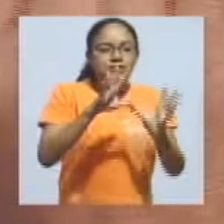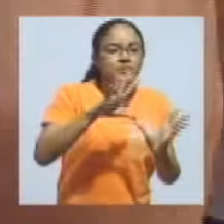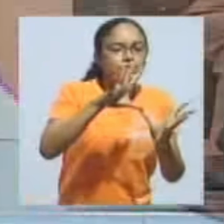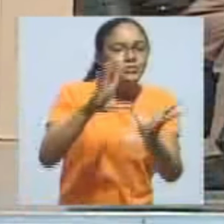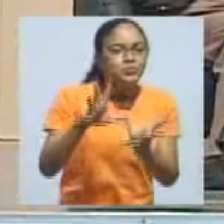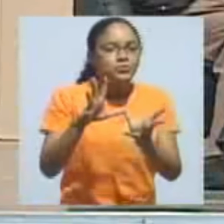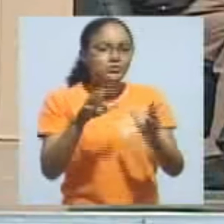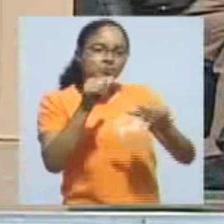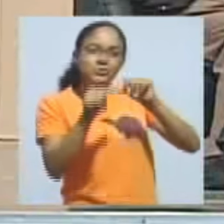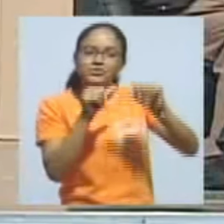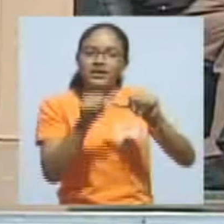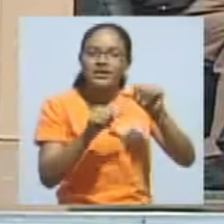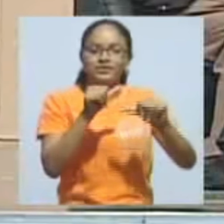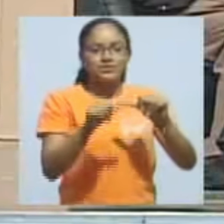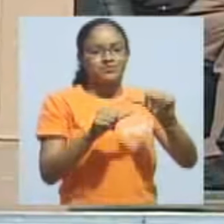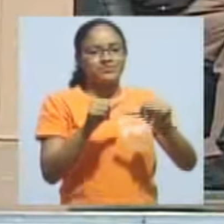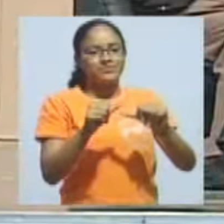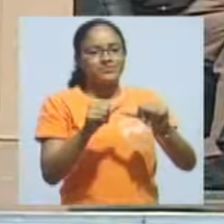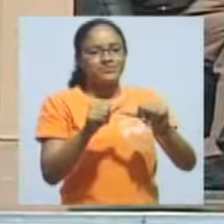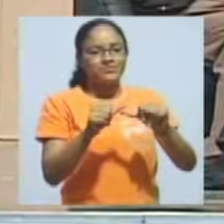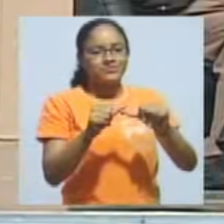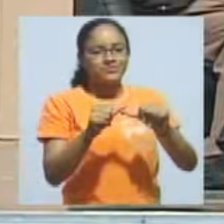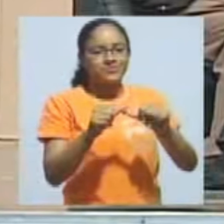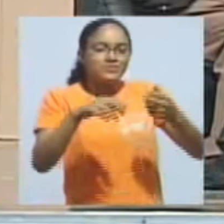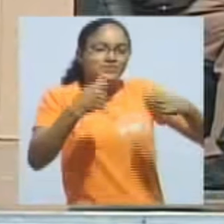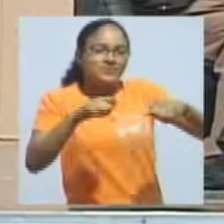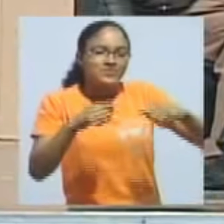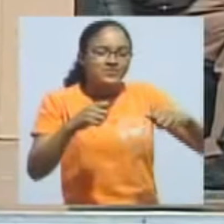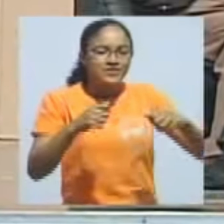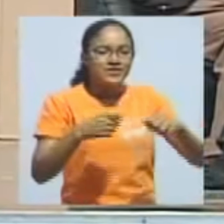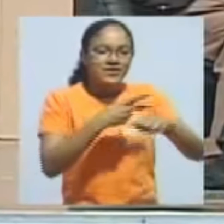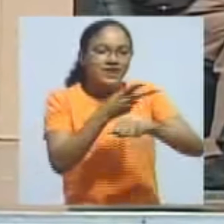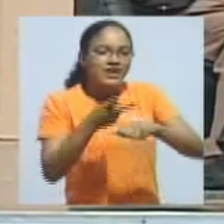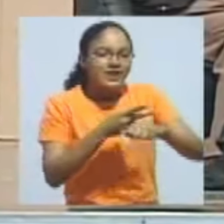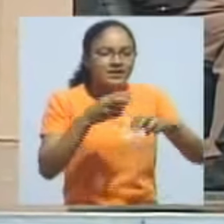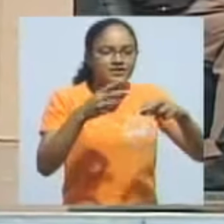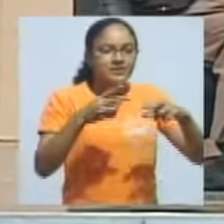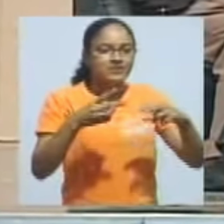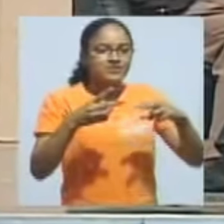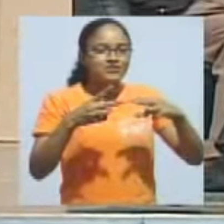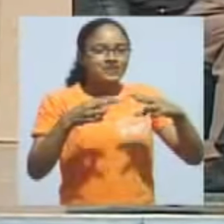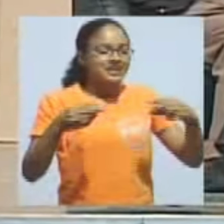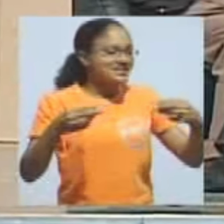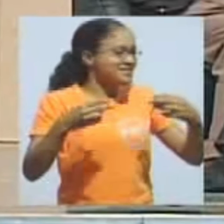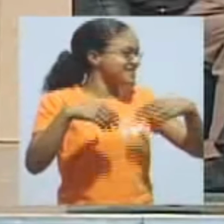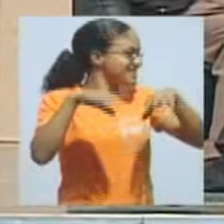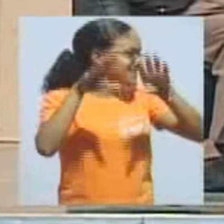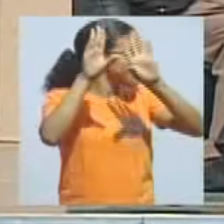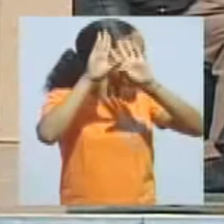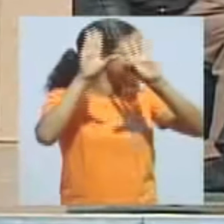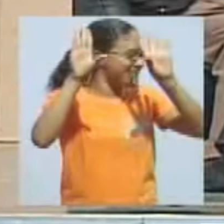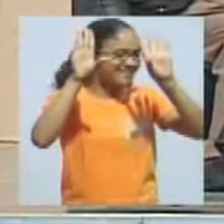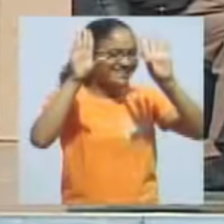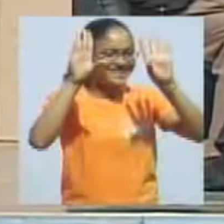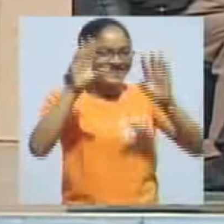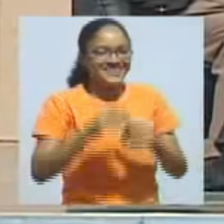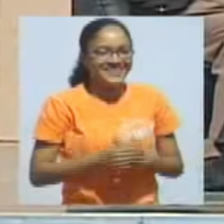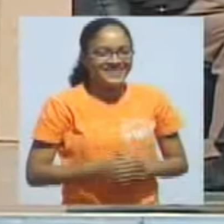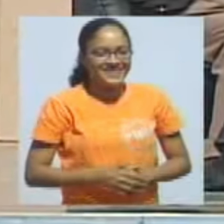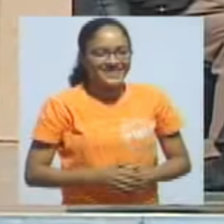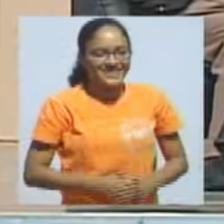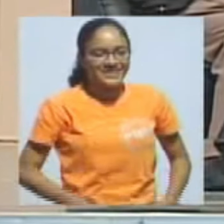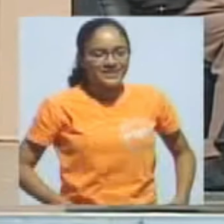vida. Por isso se busca as coisas do alto. Obrigado, porque você fez muita gente, Padre Léo, hoje, mudar de